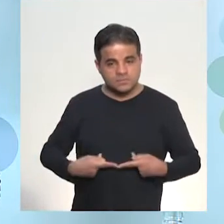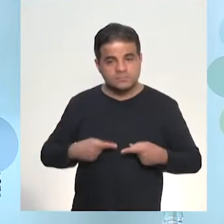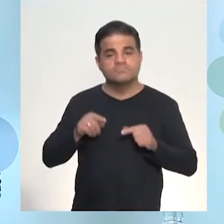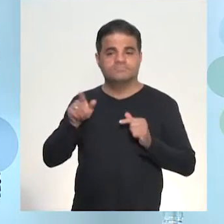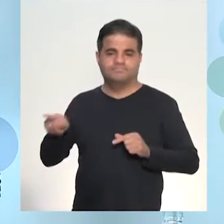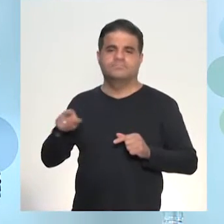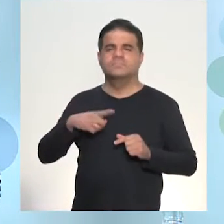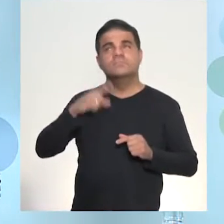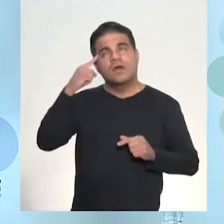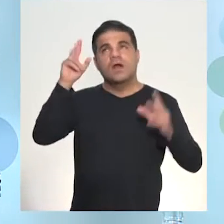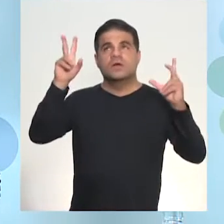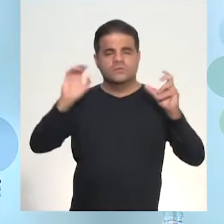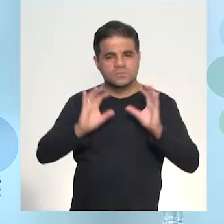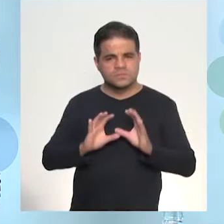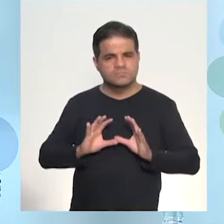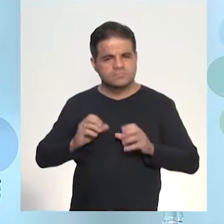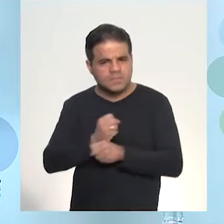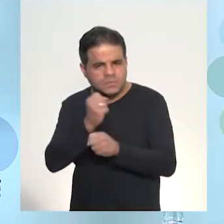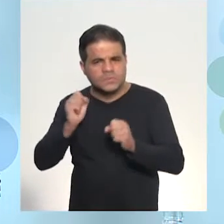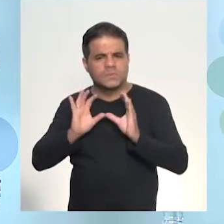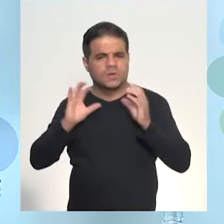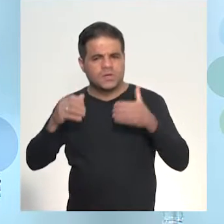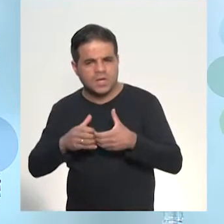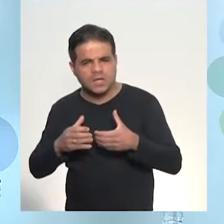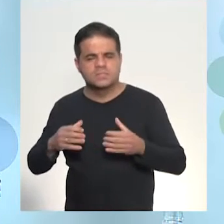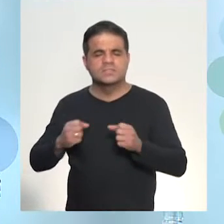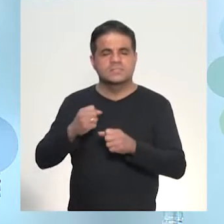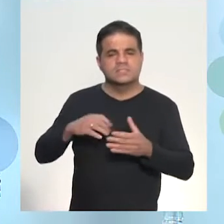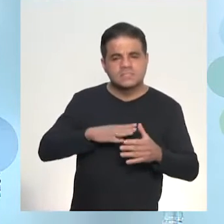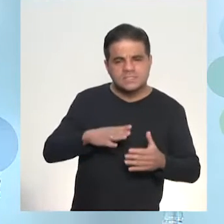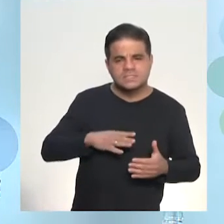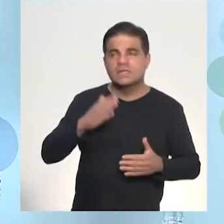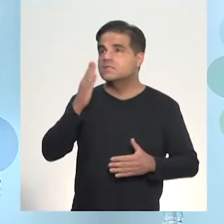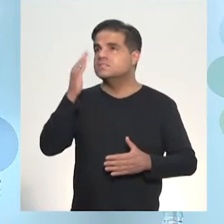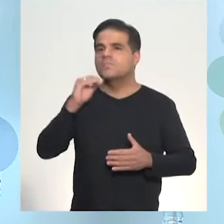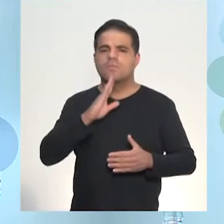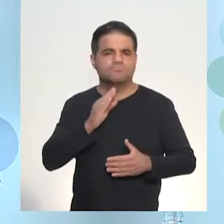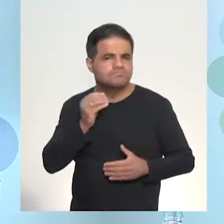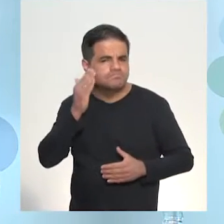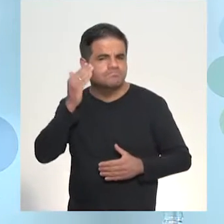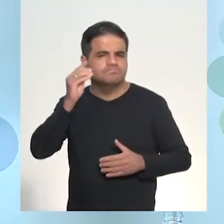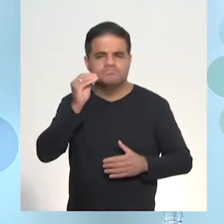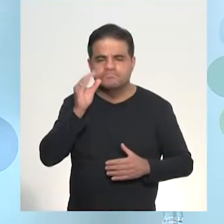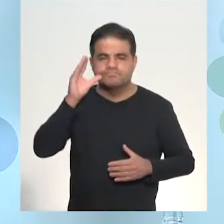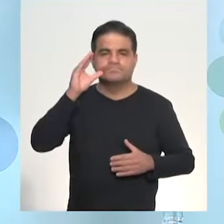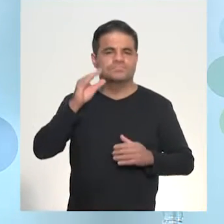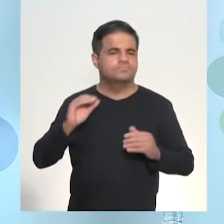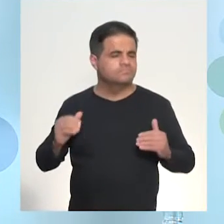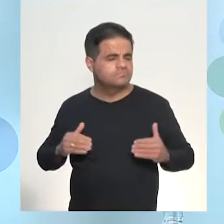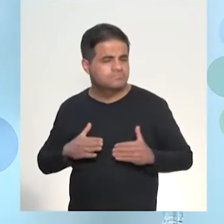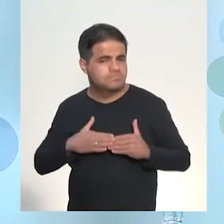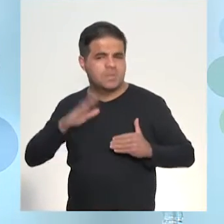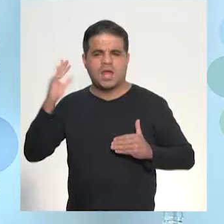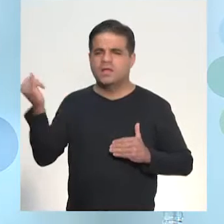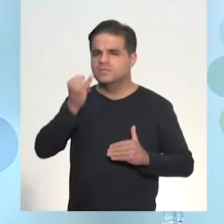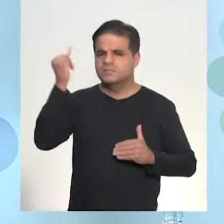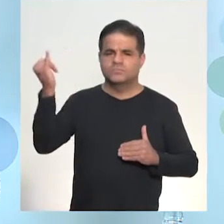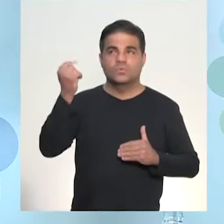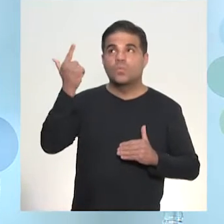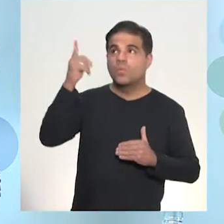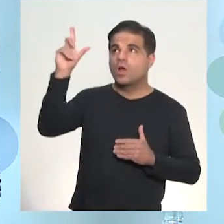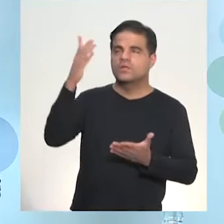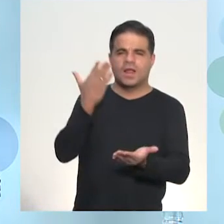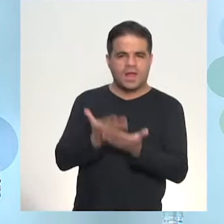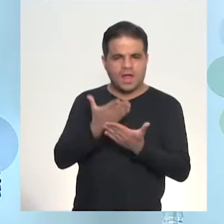humano, com essa questão da civilização, do saber, né? Do se arvorar, mais importante, como a gente falou numa outra